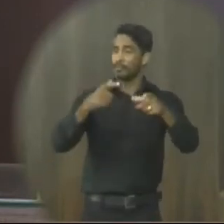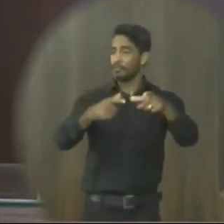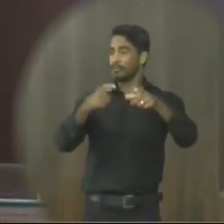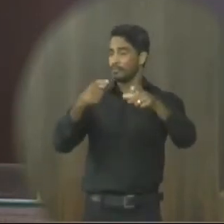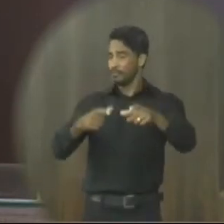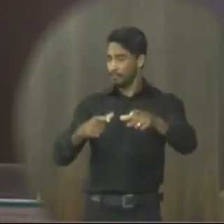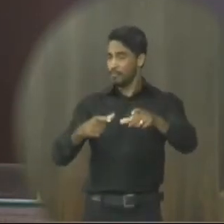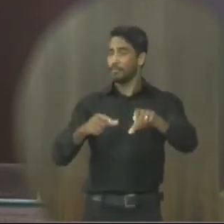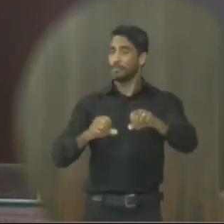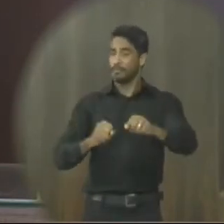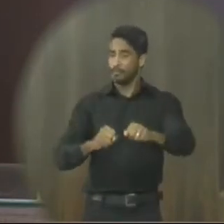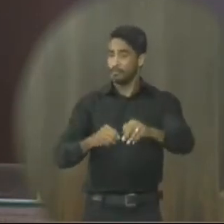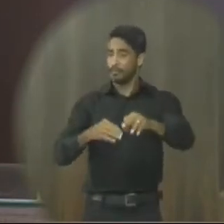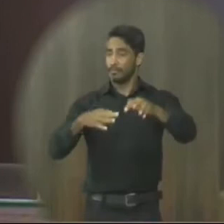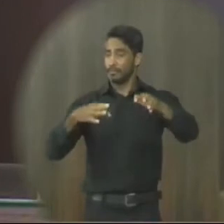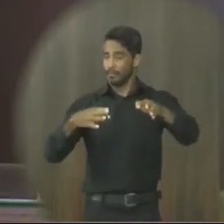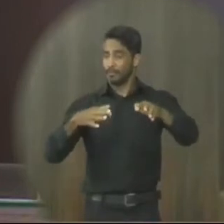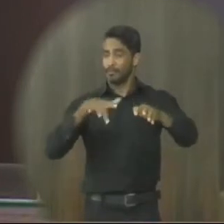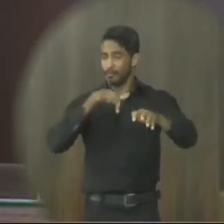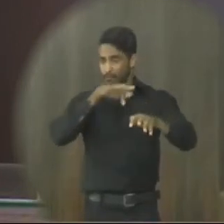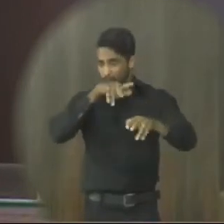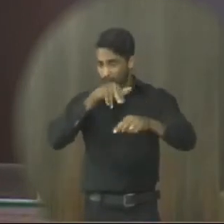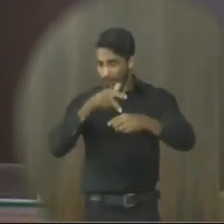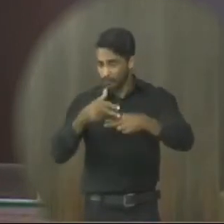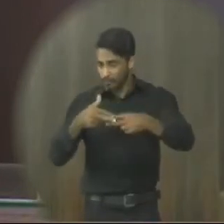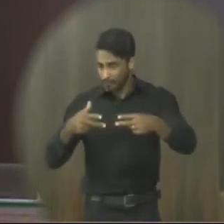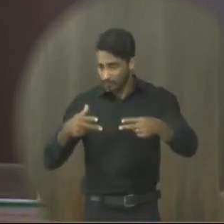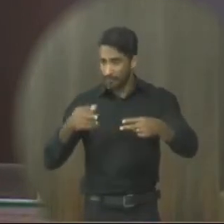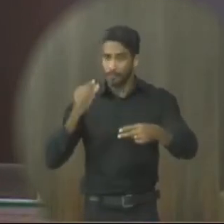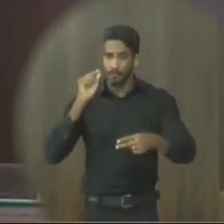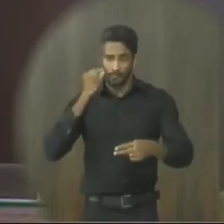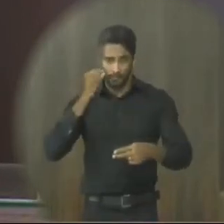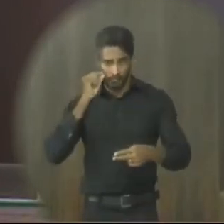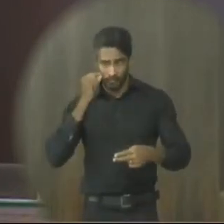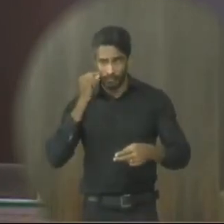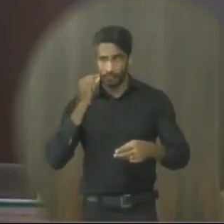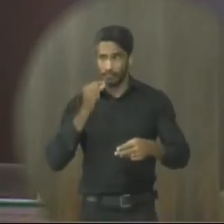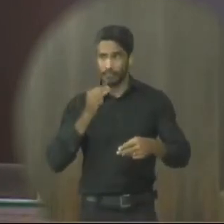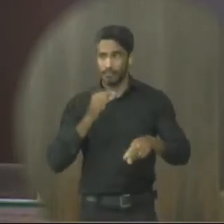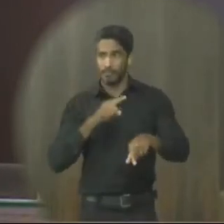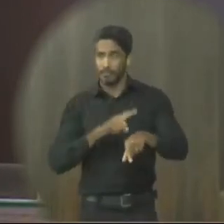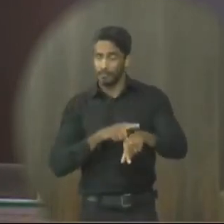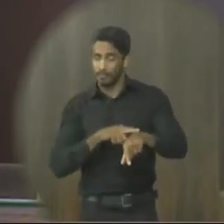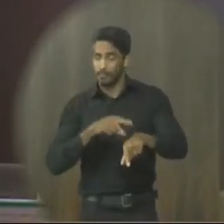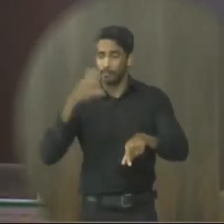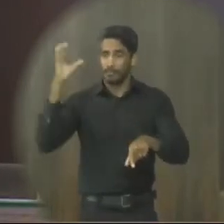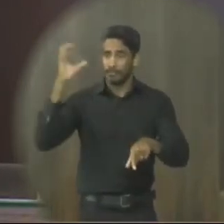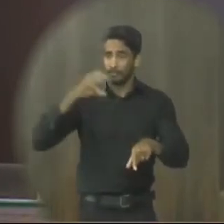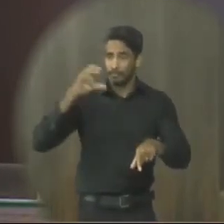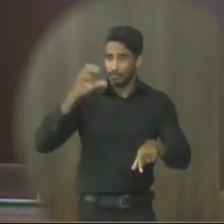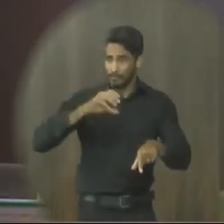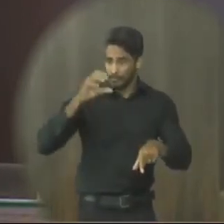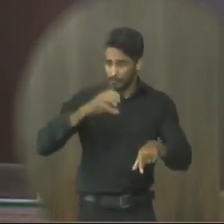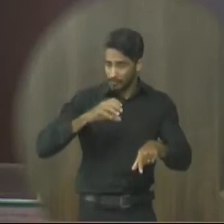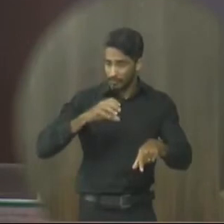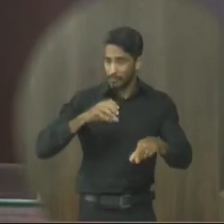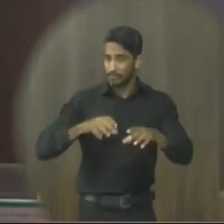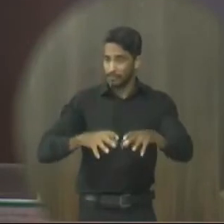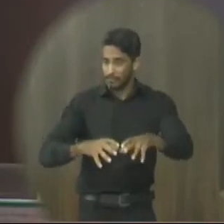proporcionando-se a criação de animais peçonhentos e rápidos. Na época de chuva, devido-se a entulhos